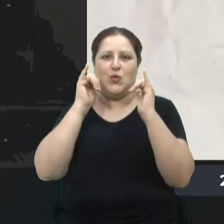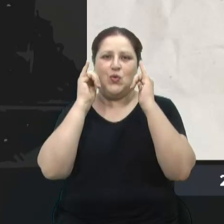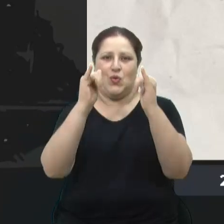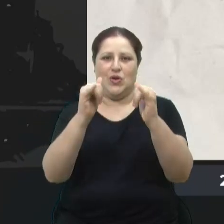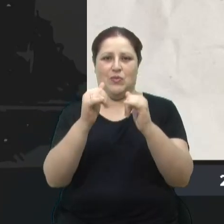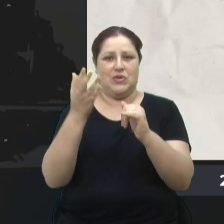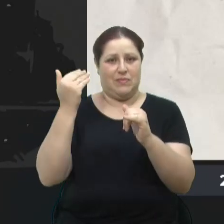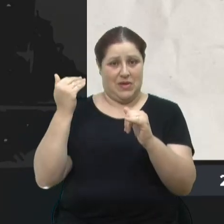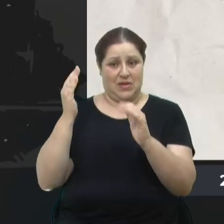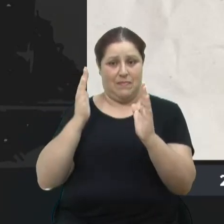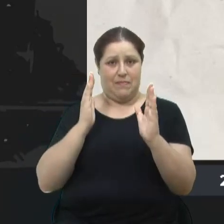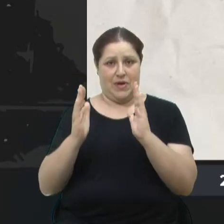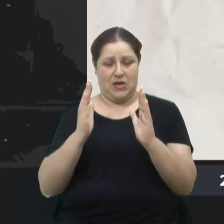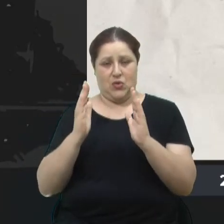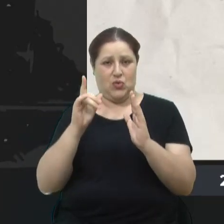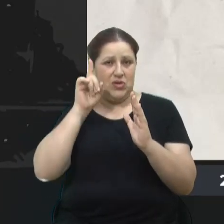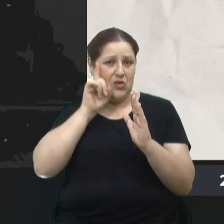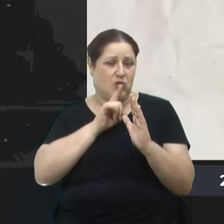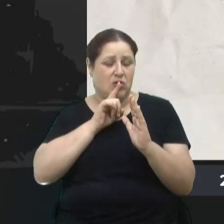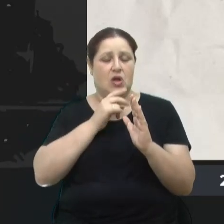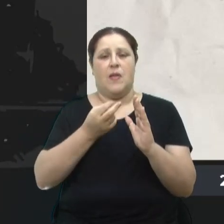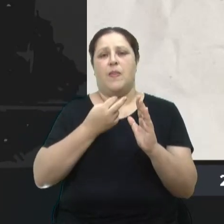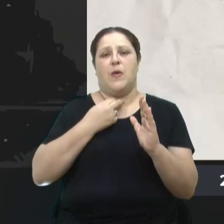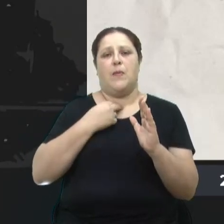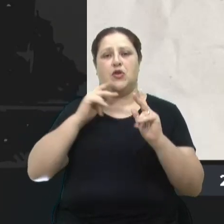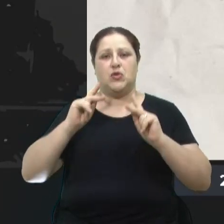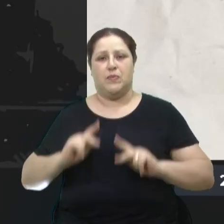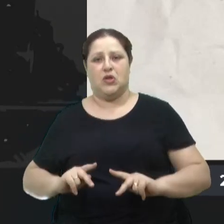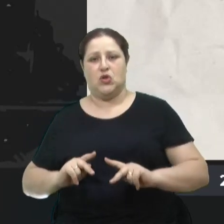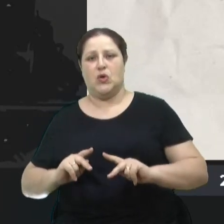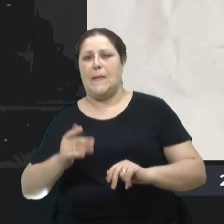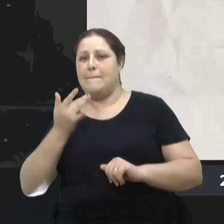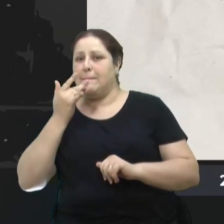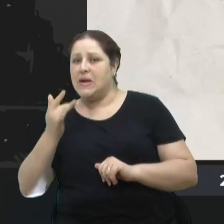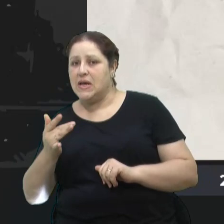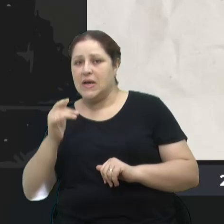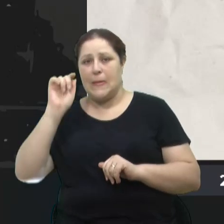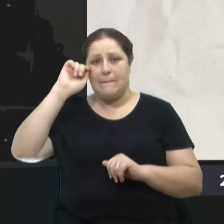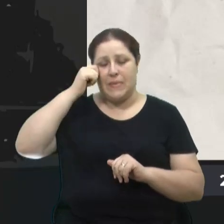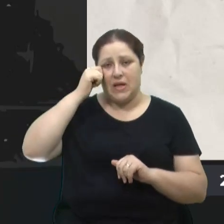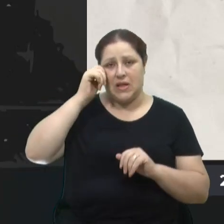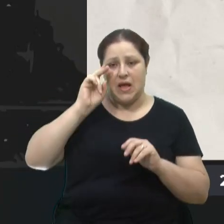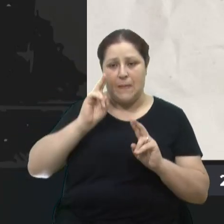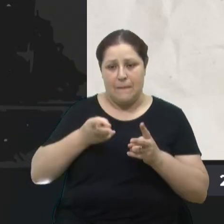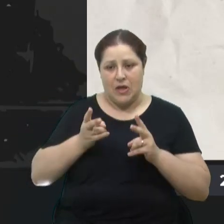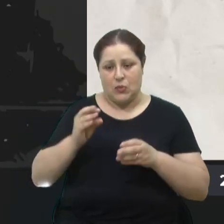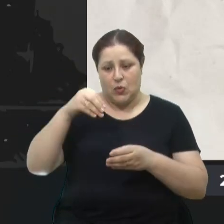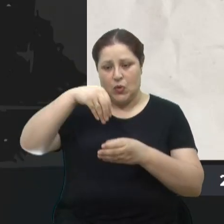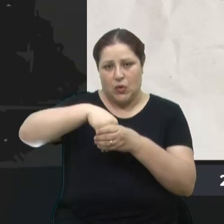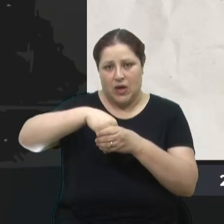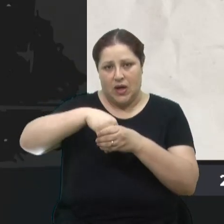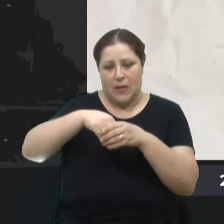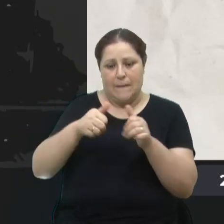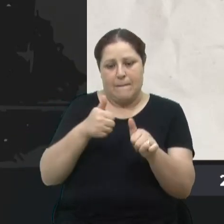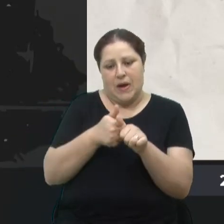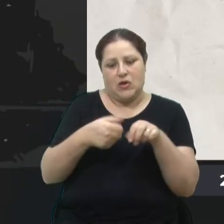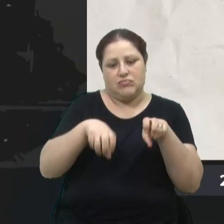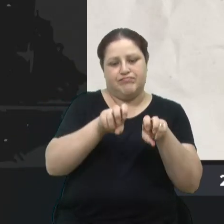não poderiam ocupar os mesmos espaços nos ônibus. Por ir contra esse movimento,